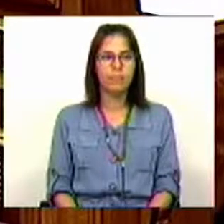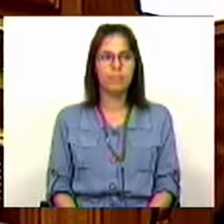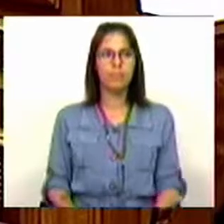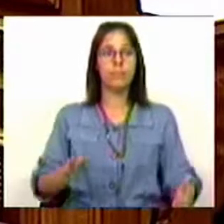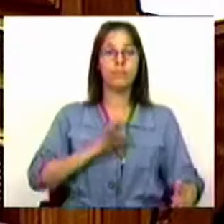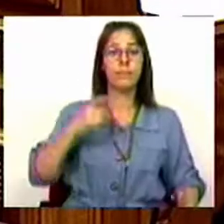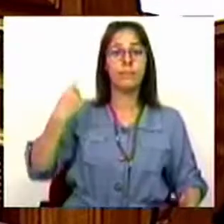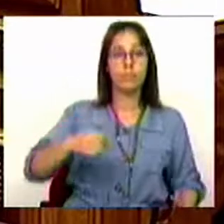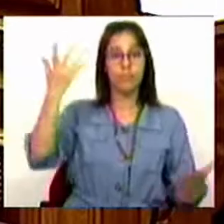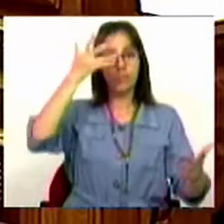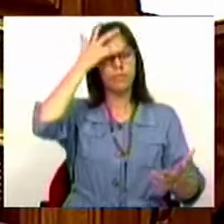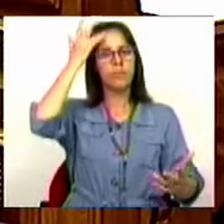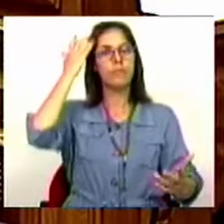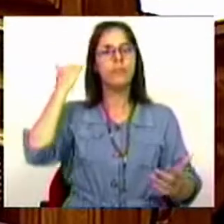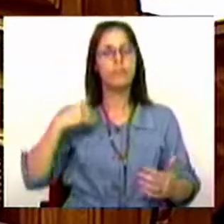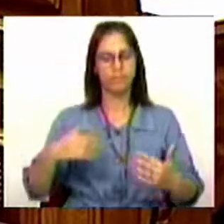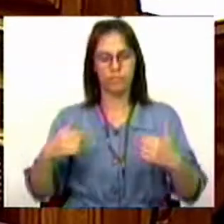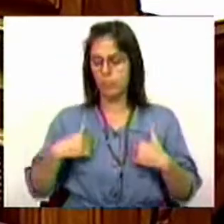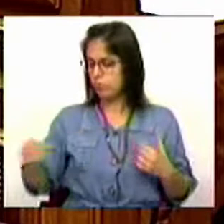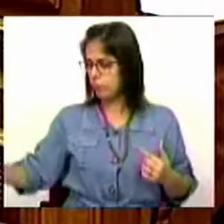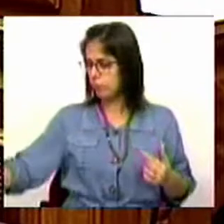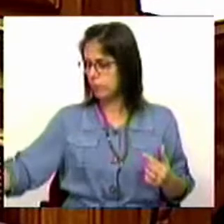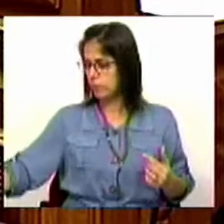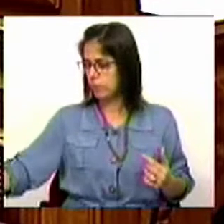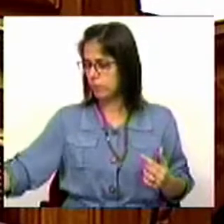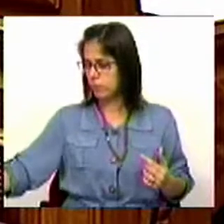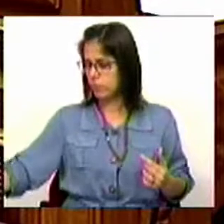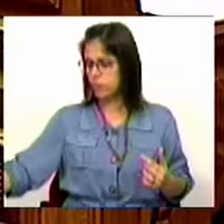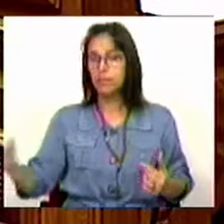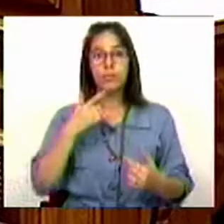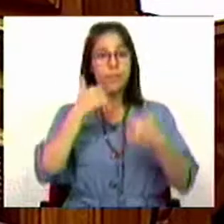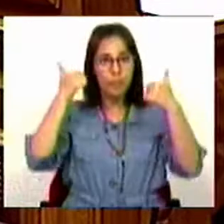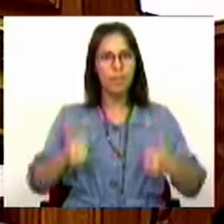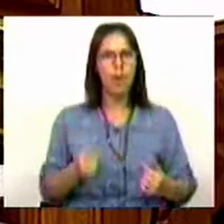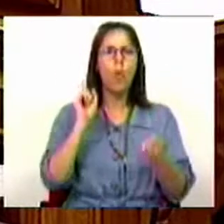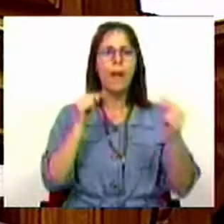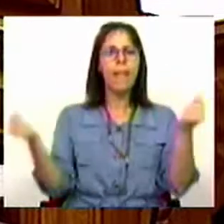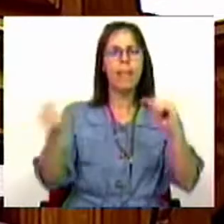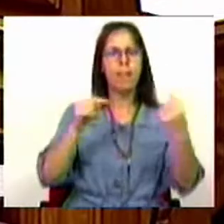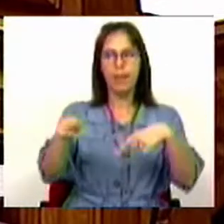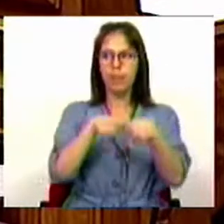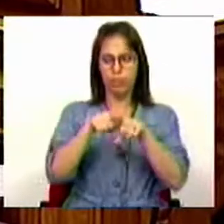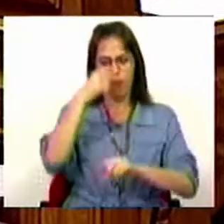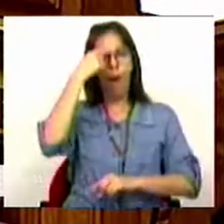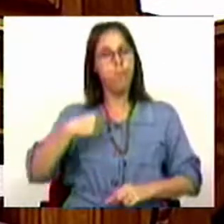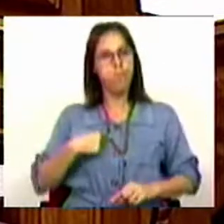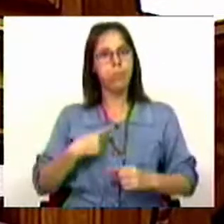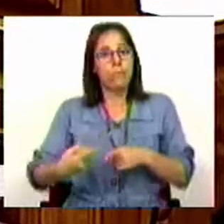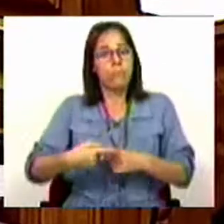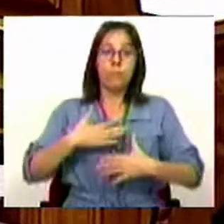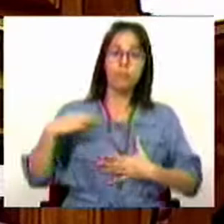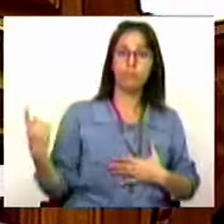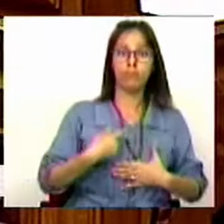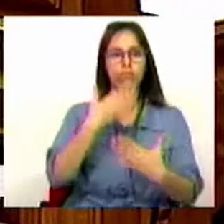Sr. Presidente, nós percebemos bem o debate político. É aquilo que nos move,